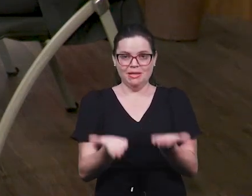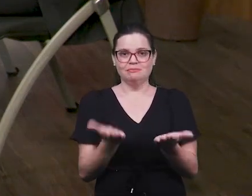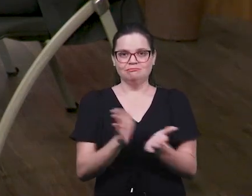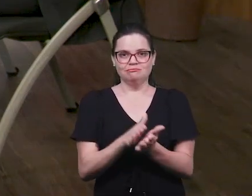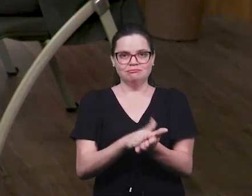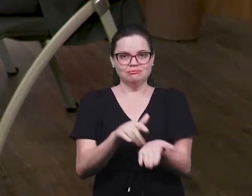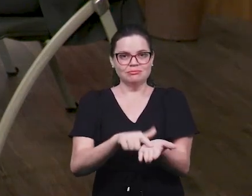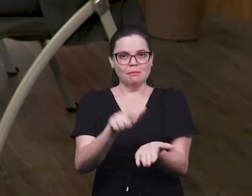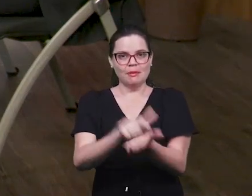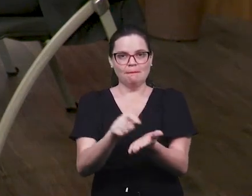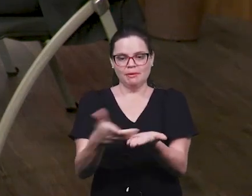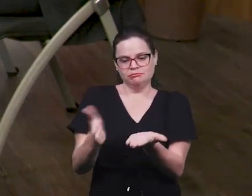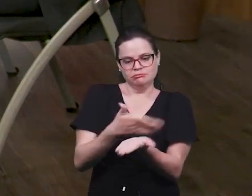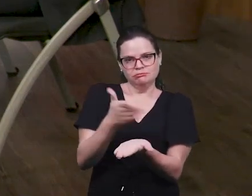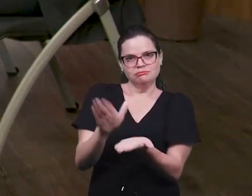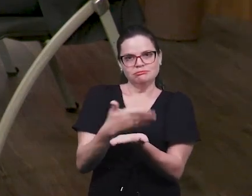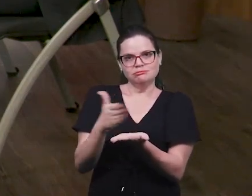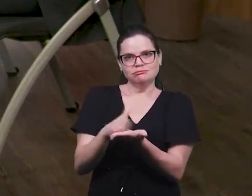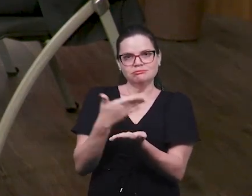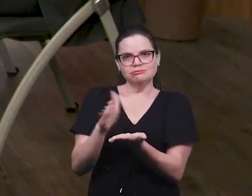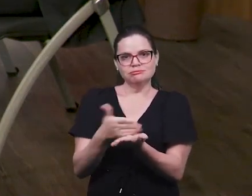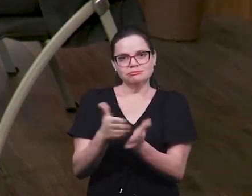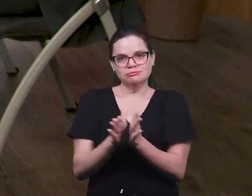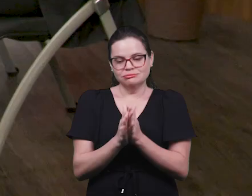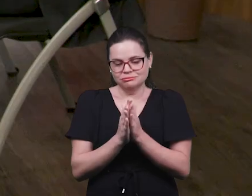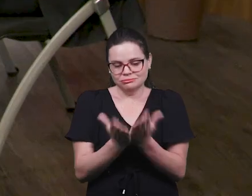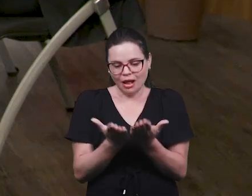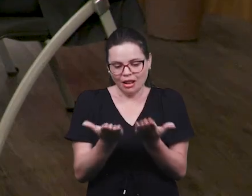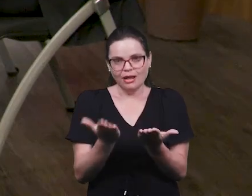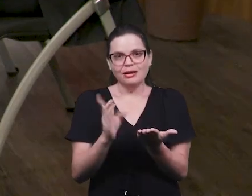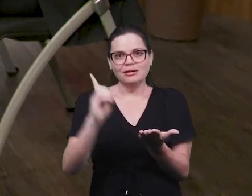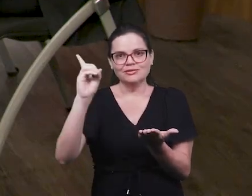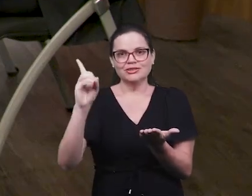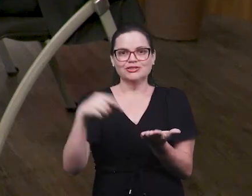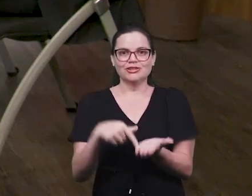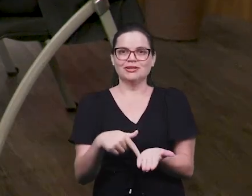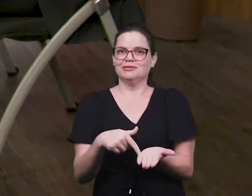letra, né, as páginas, são